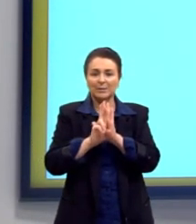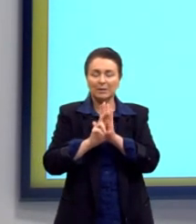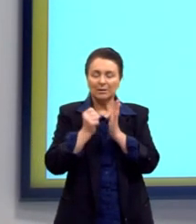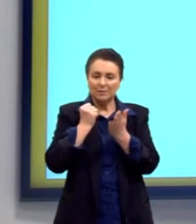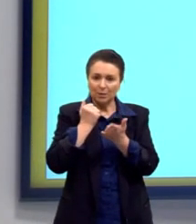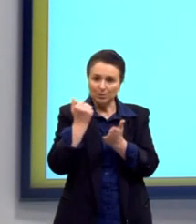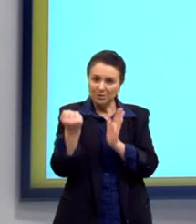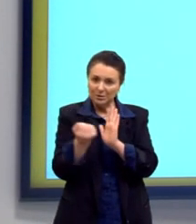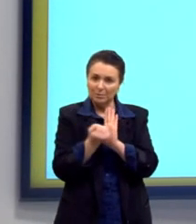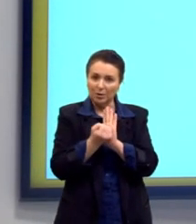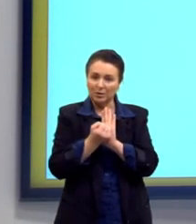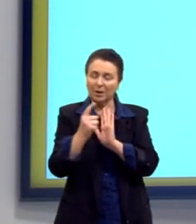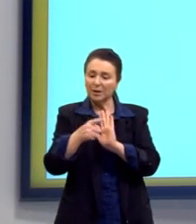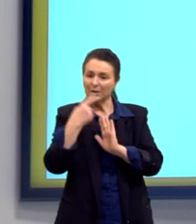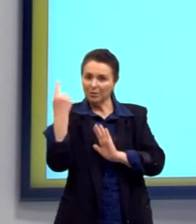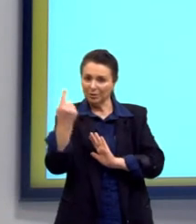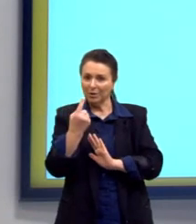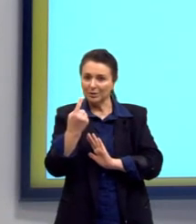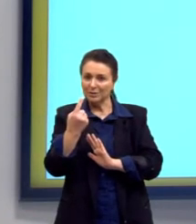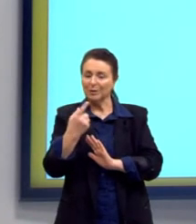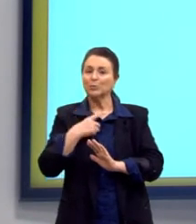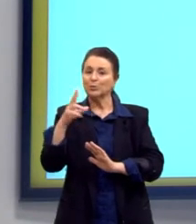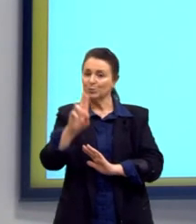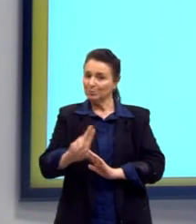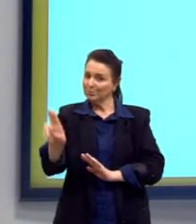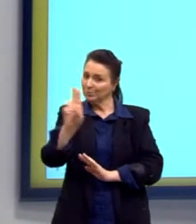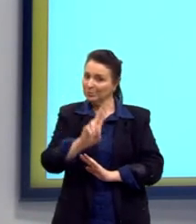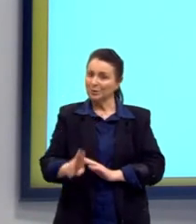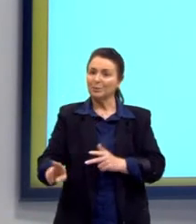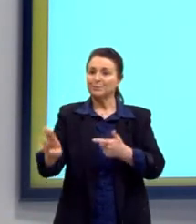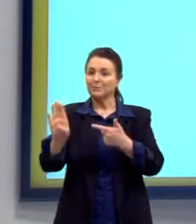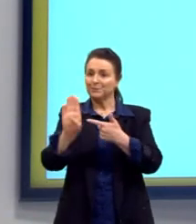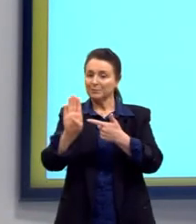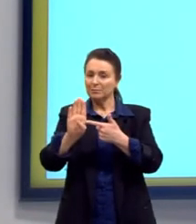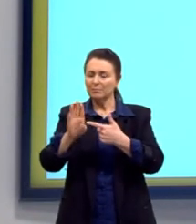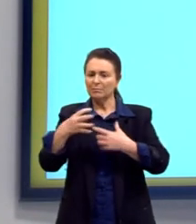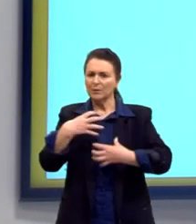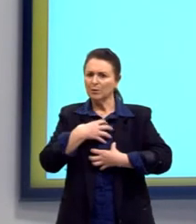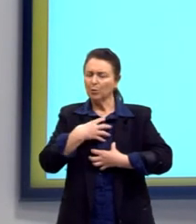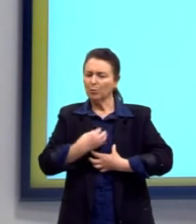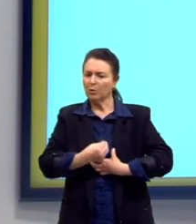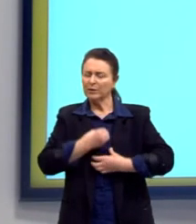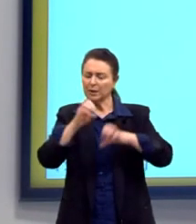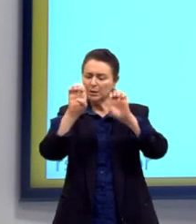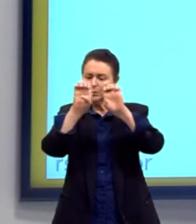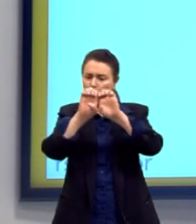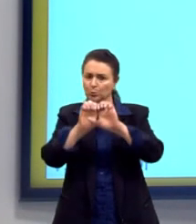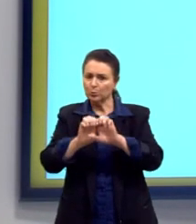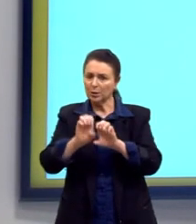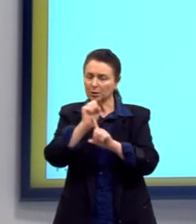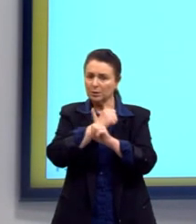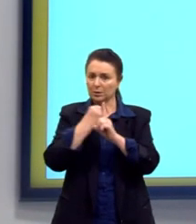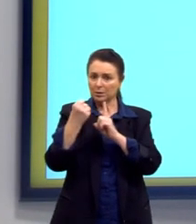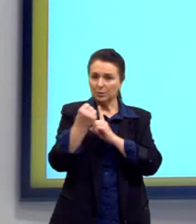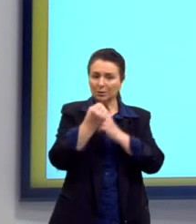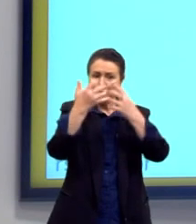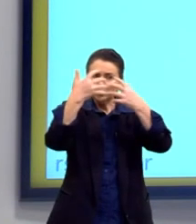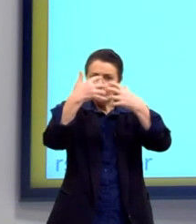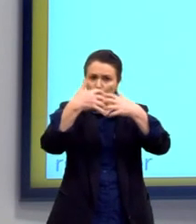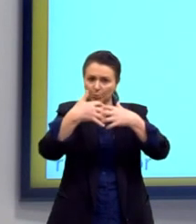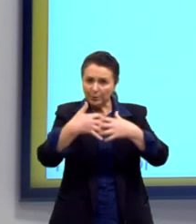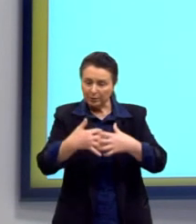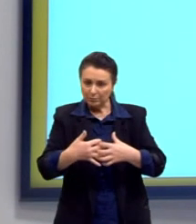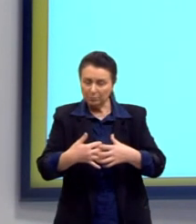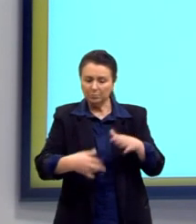construindo e consumindo isso letra alternativa b a maneira como a vida se estrutura na sociedade se complexas e